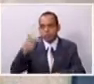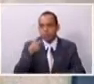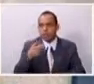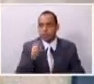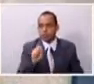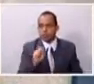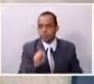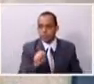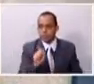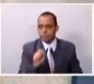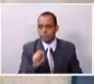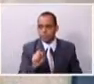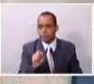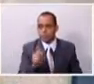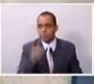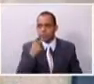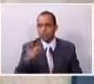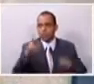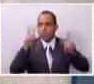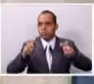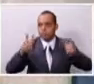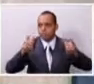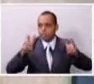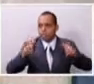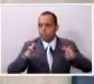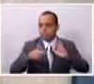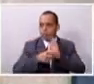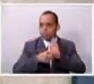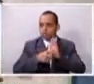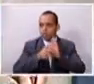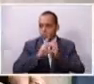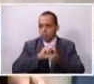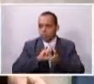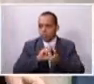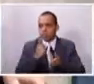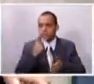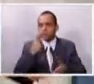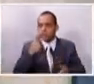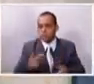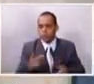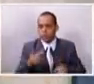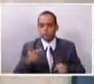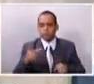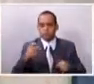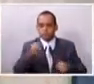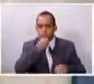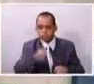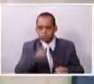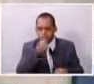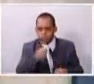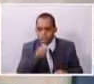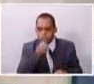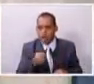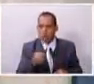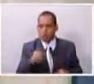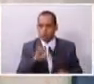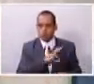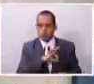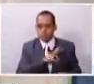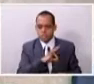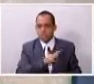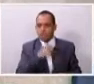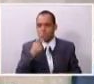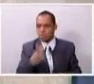Cocielo, quero trazer um assunto aqui que ontem foi muito comentado em alguns jornais, em até alguns programas policiais, foi muito